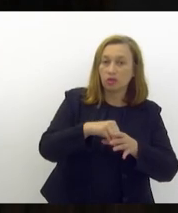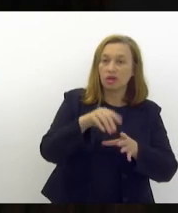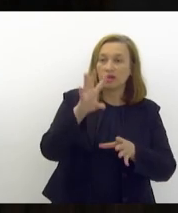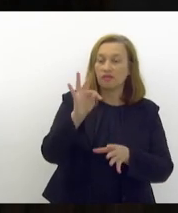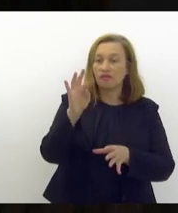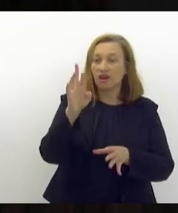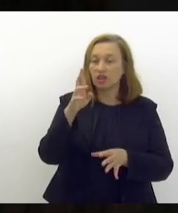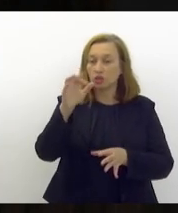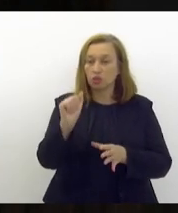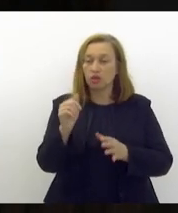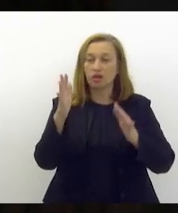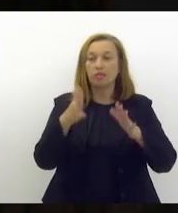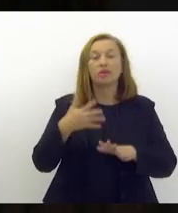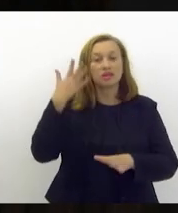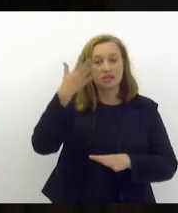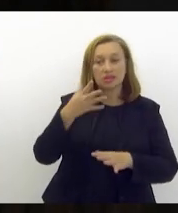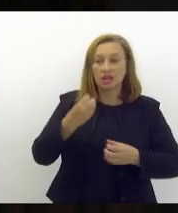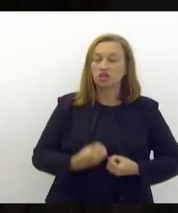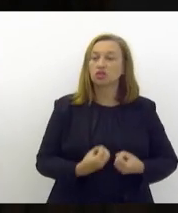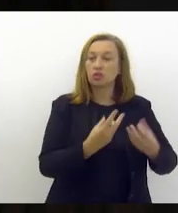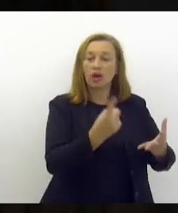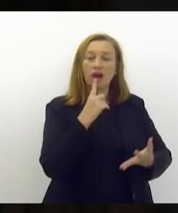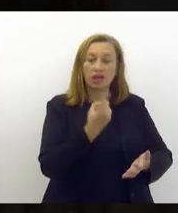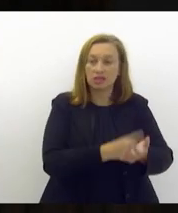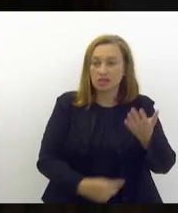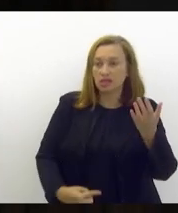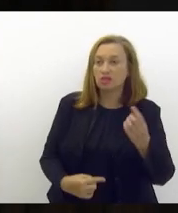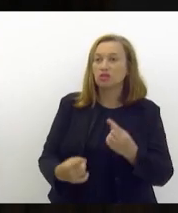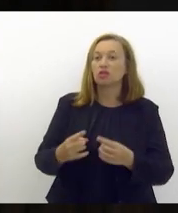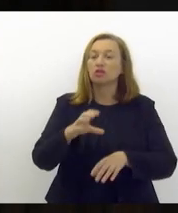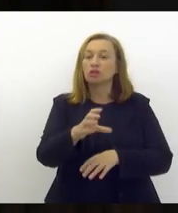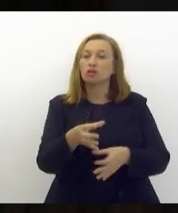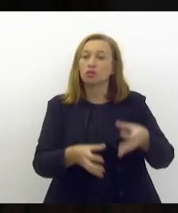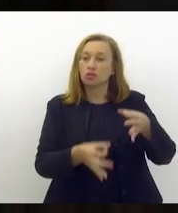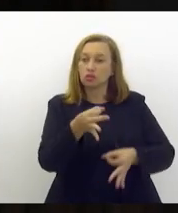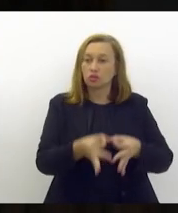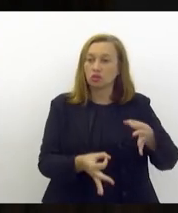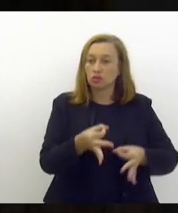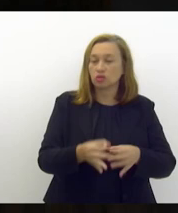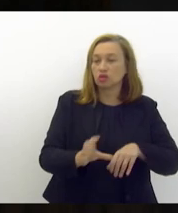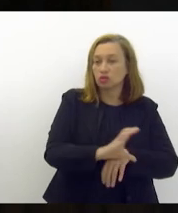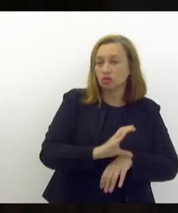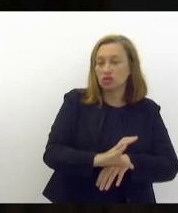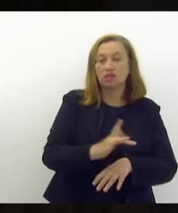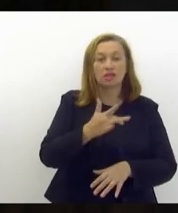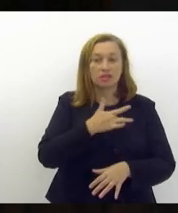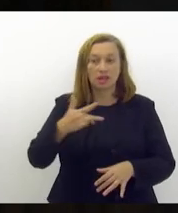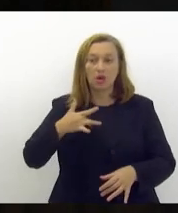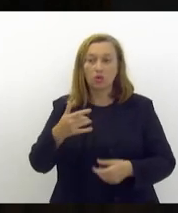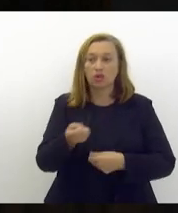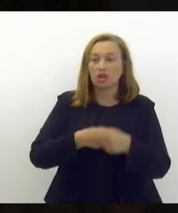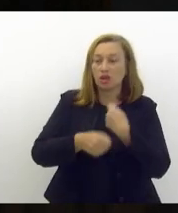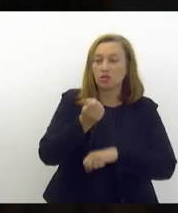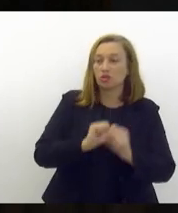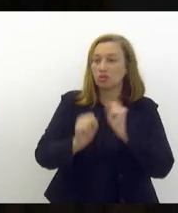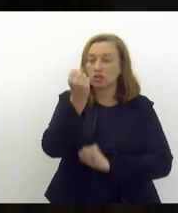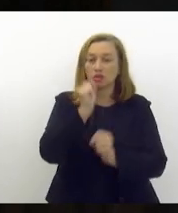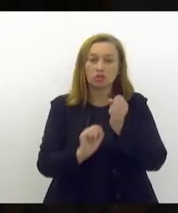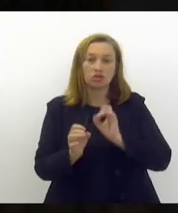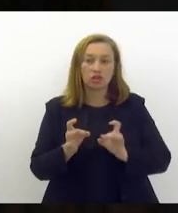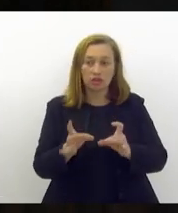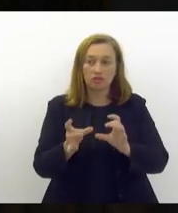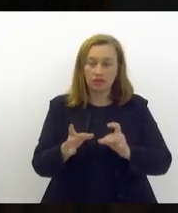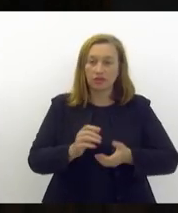sangue, pendendo de pareceres das comissões de Constituição e Justiça, de Saúde, de Economia, Indústria e